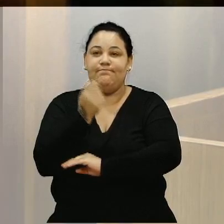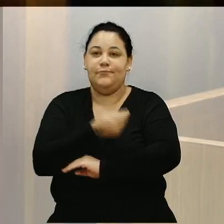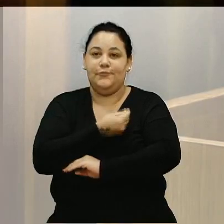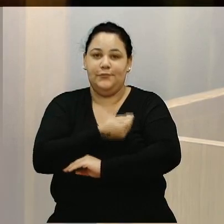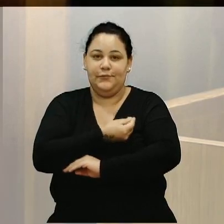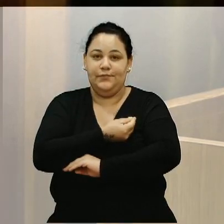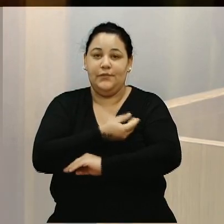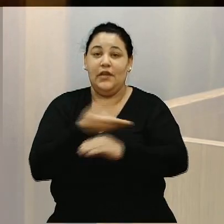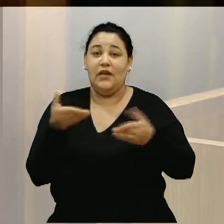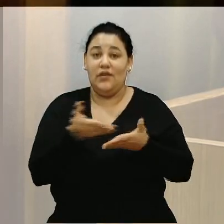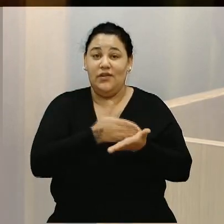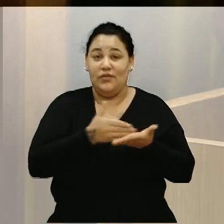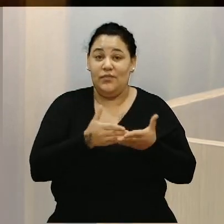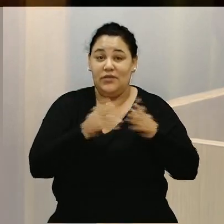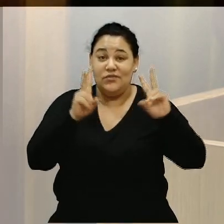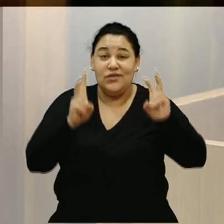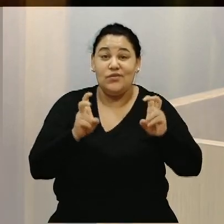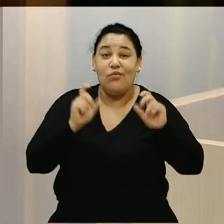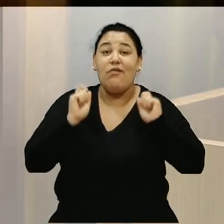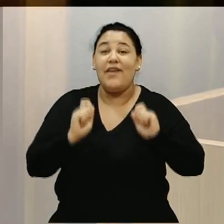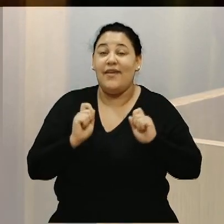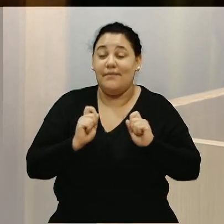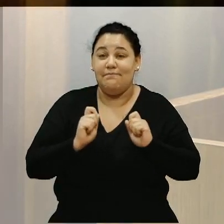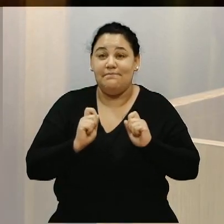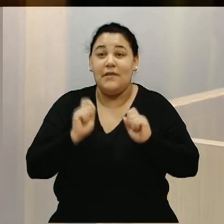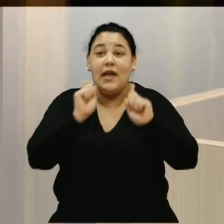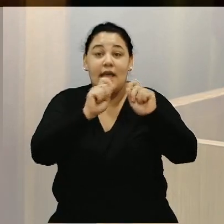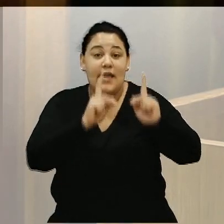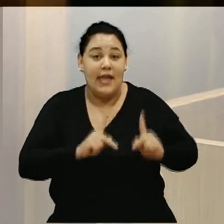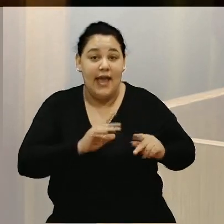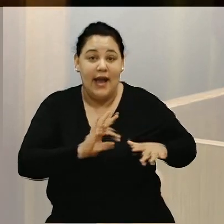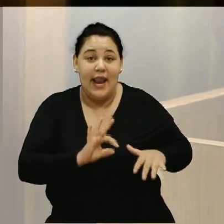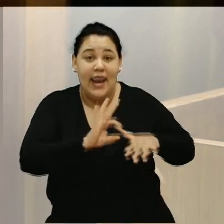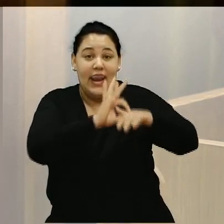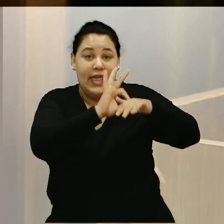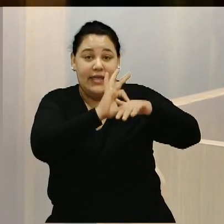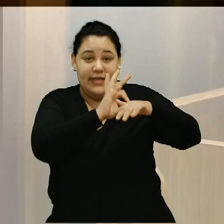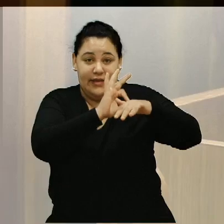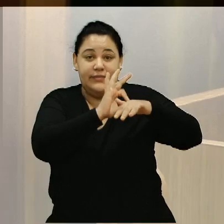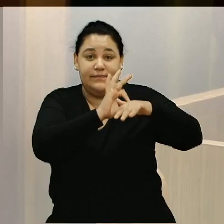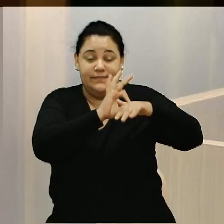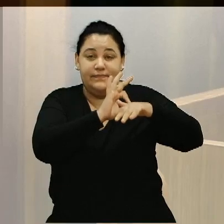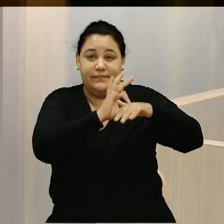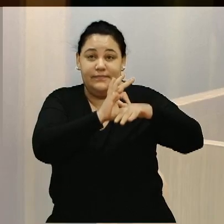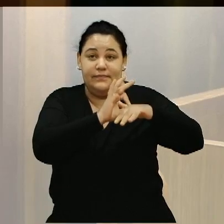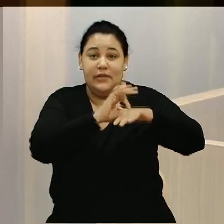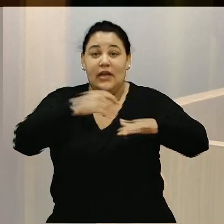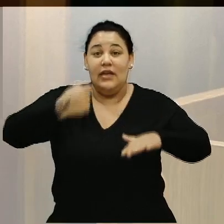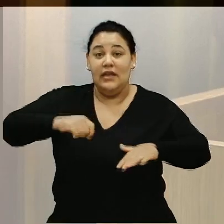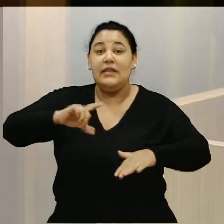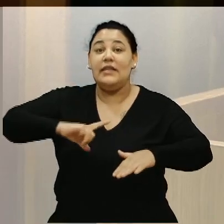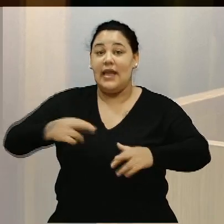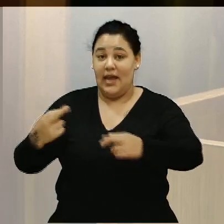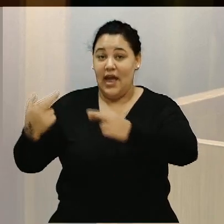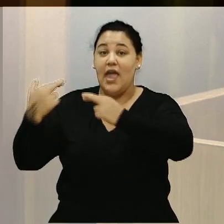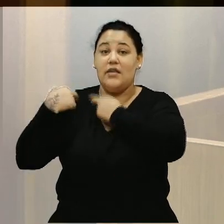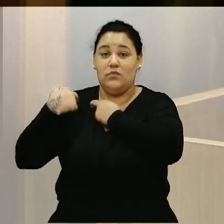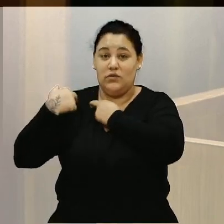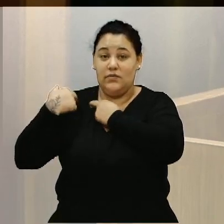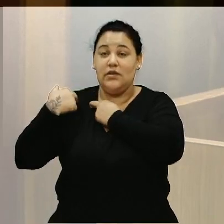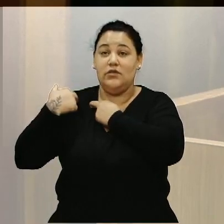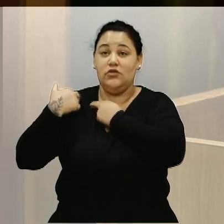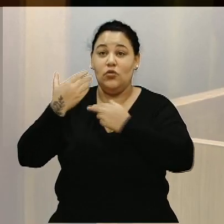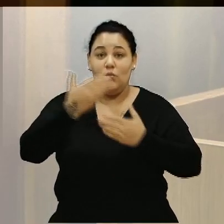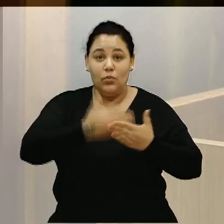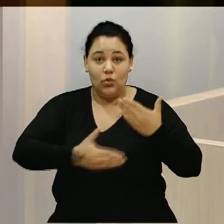dos pressuposto que quem governa ou quem legisla tem responsabilidade por